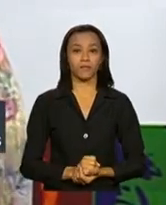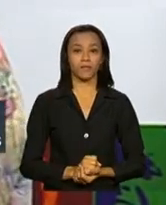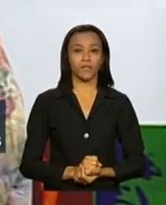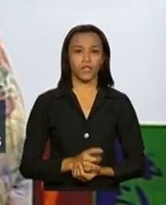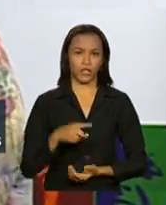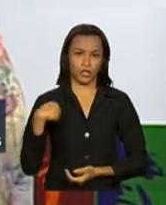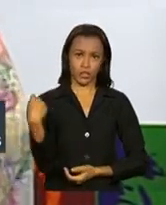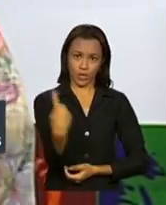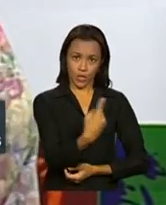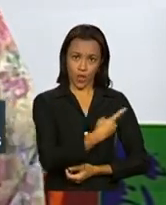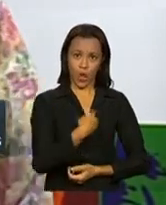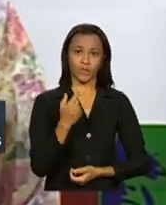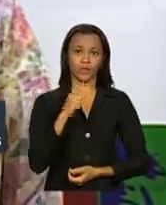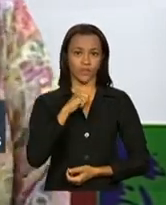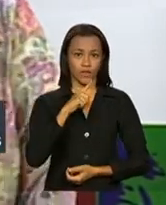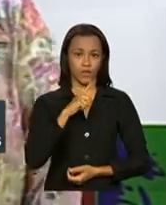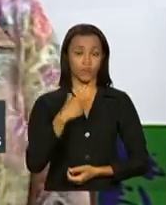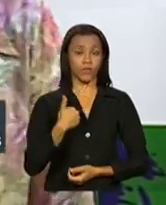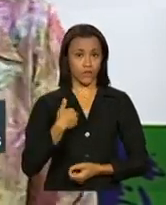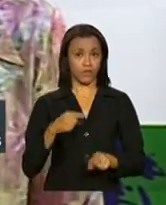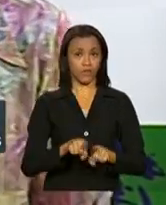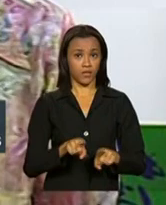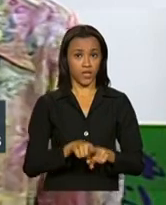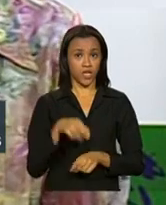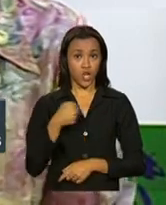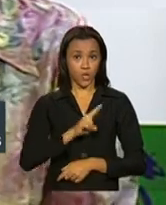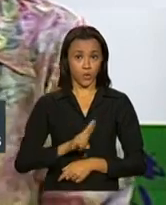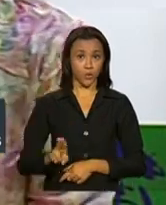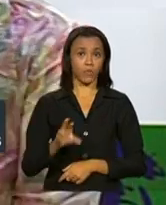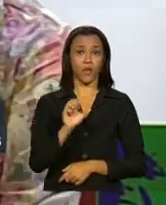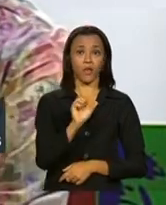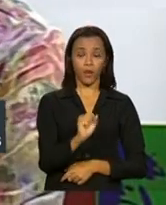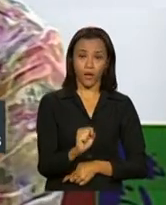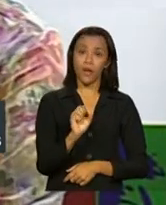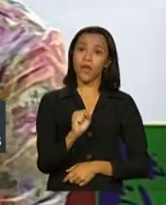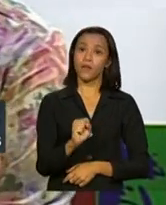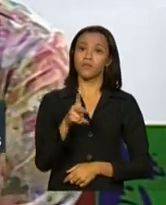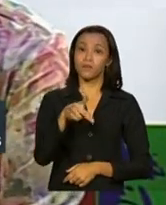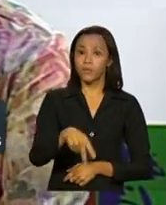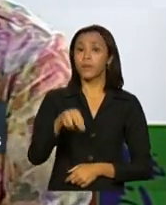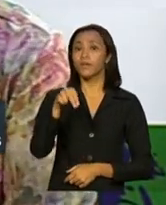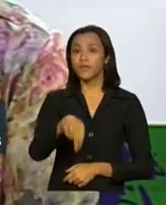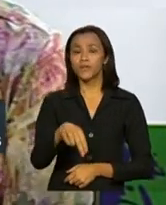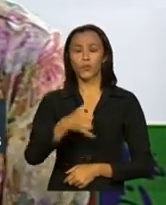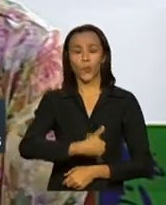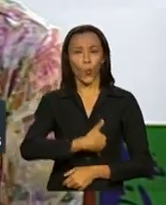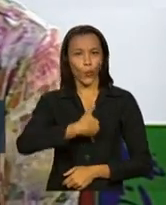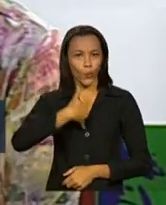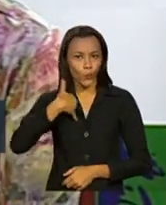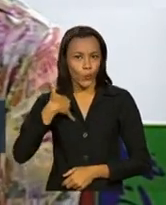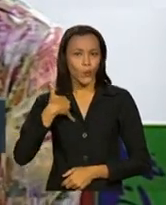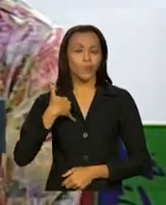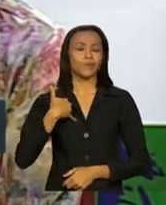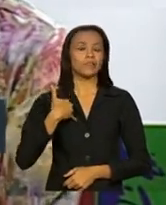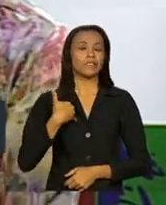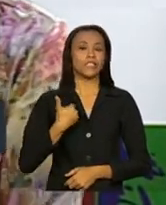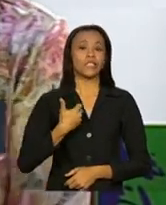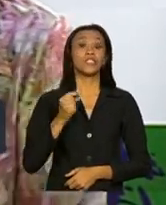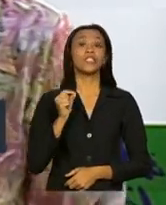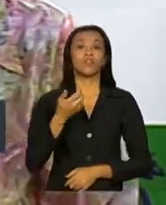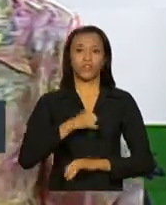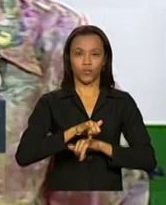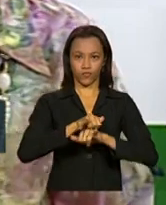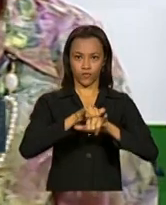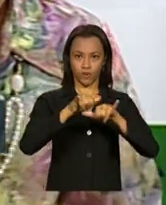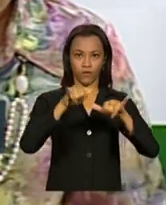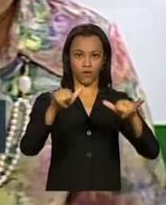que nós temos e eu tenho em nome da SPM eh um orgulho muito grande de comunicar